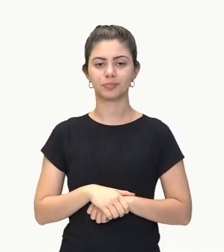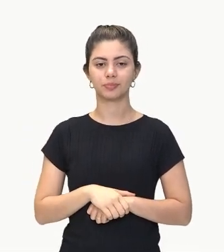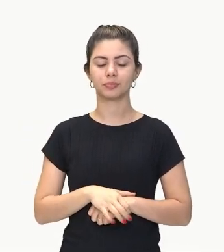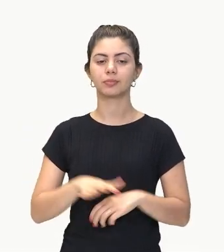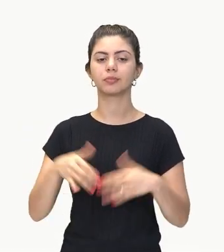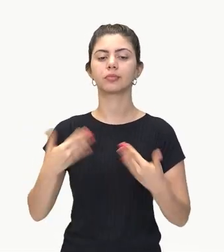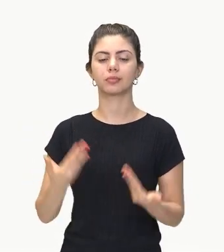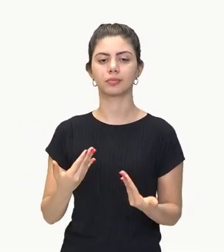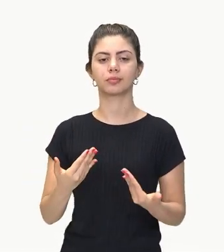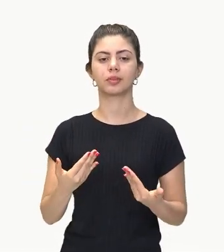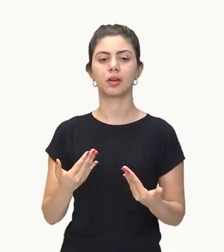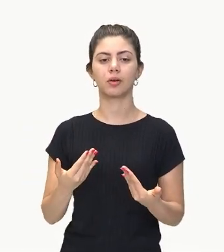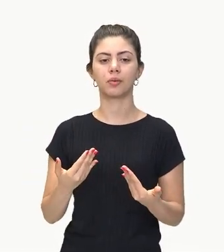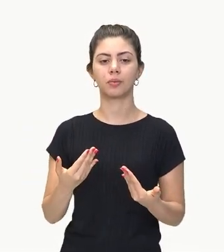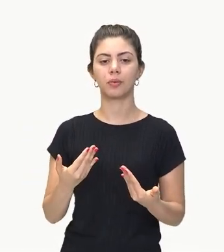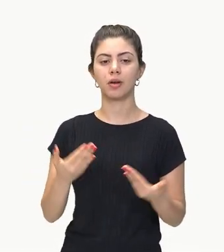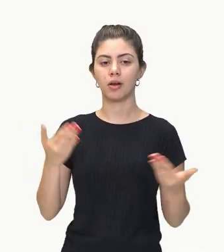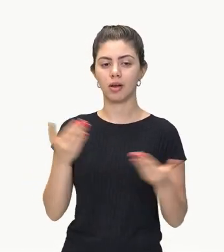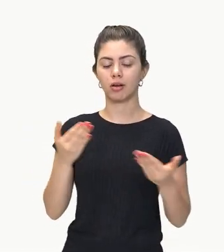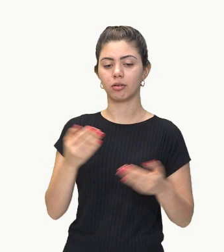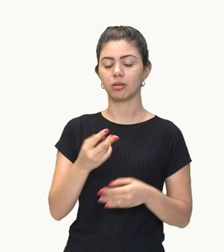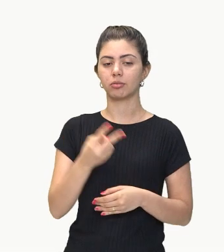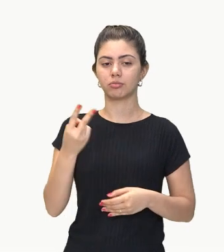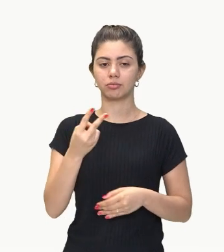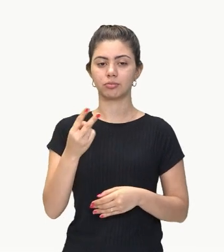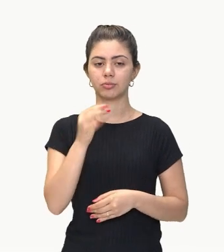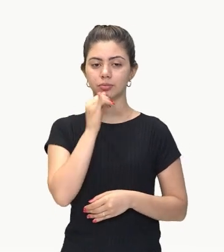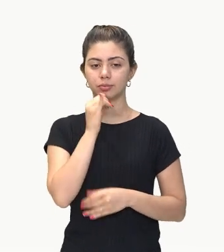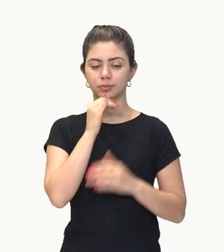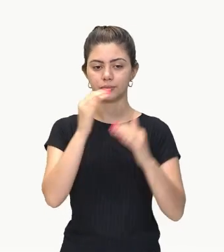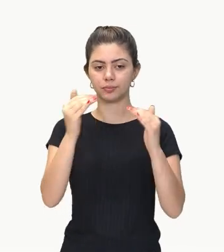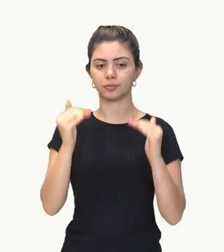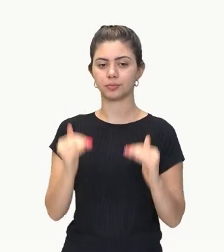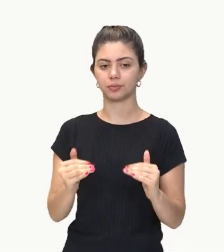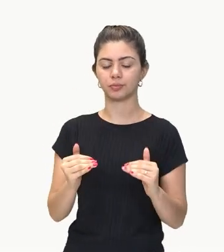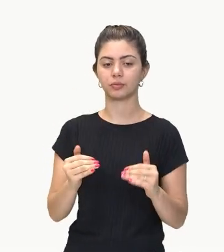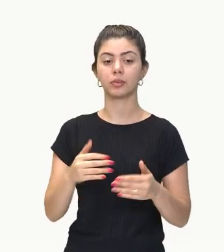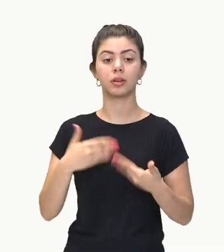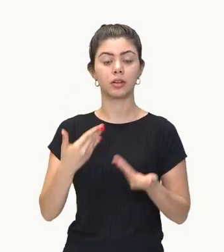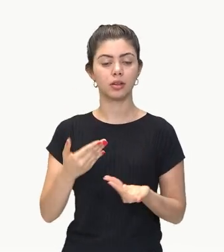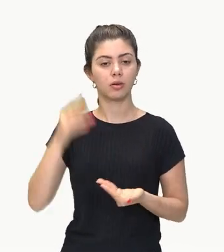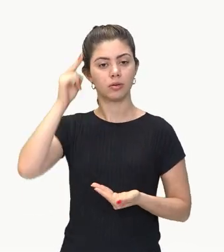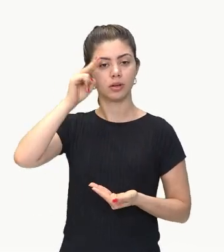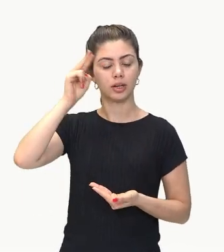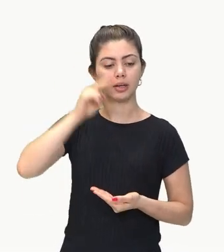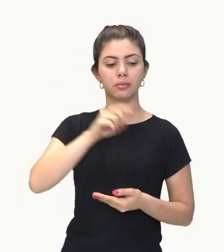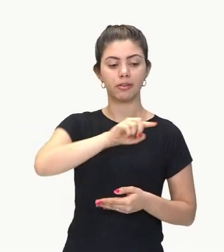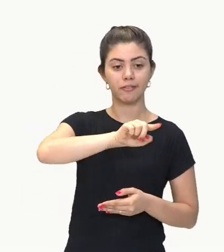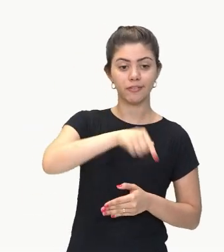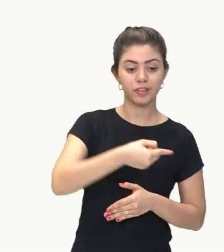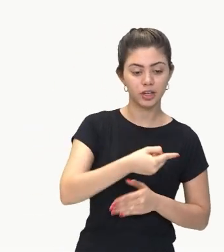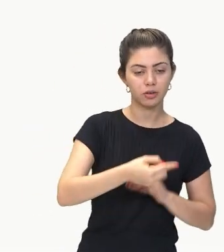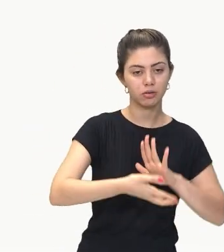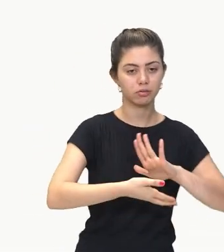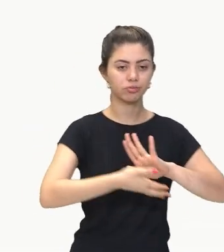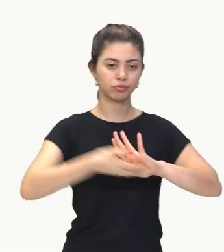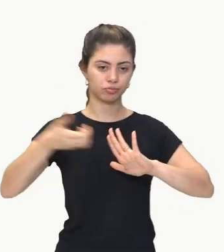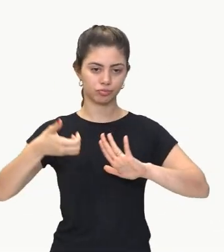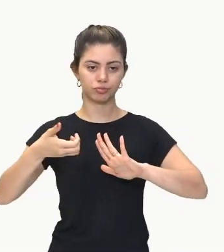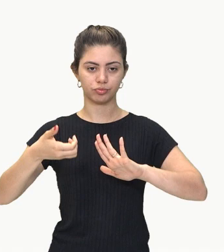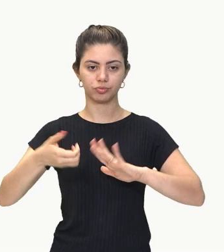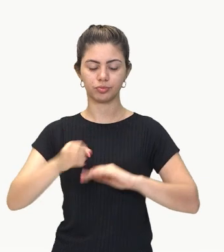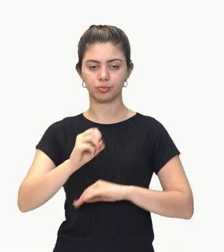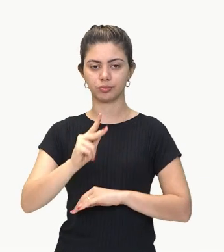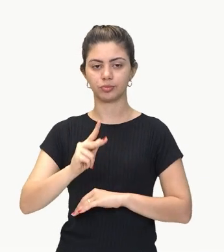Aqui é o nosso segundo exemplo. Multiplicar como se não tivesse vírgula, como se